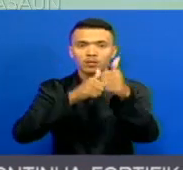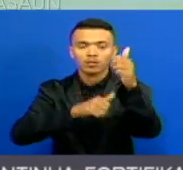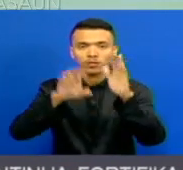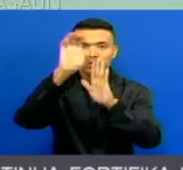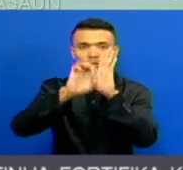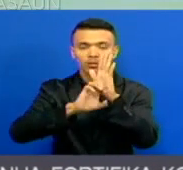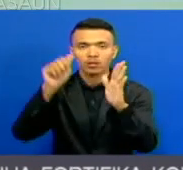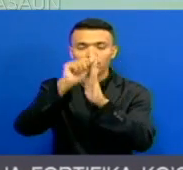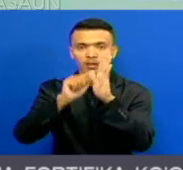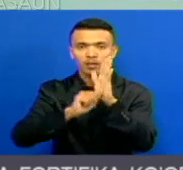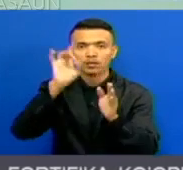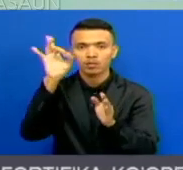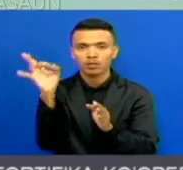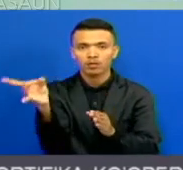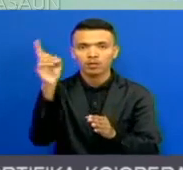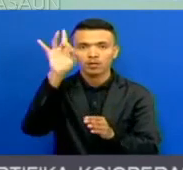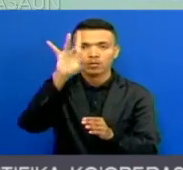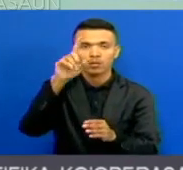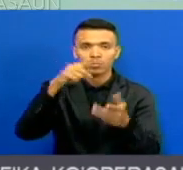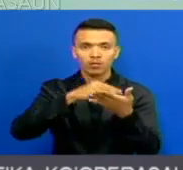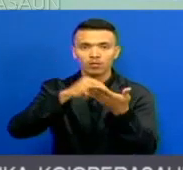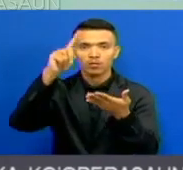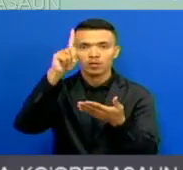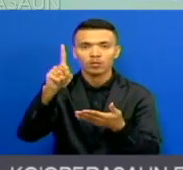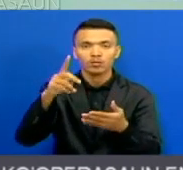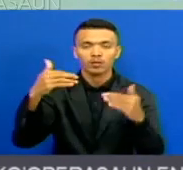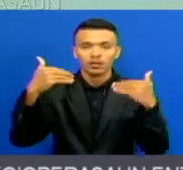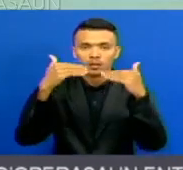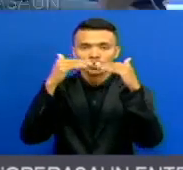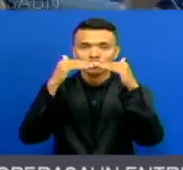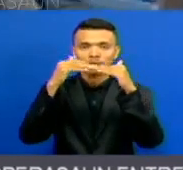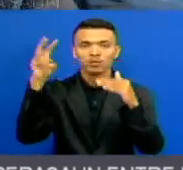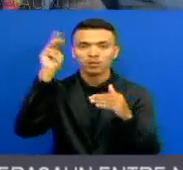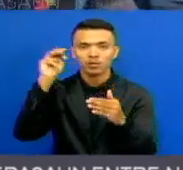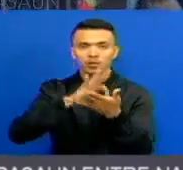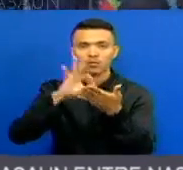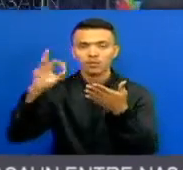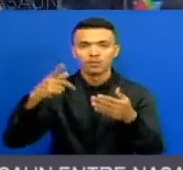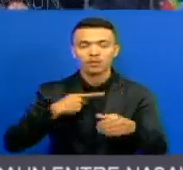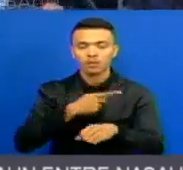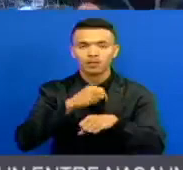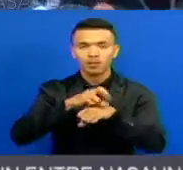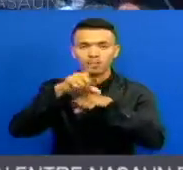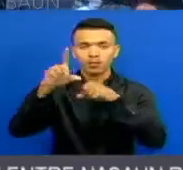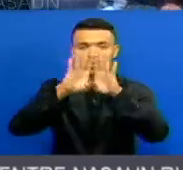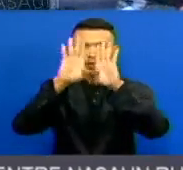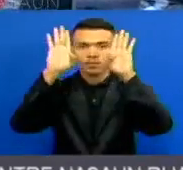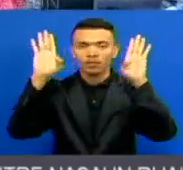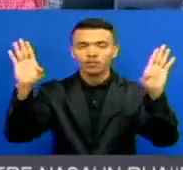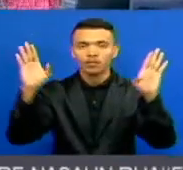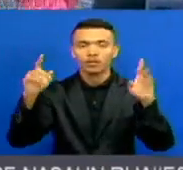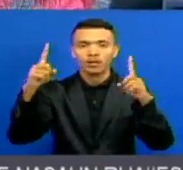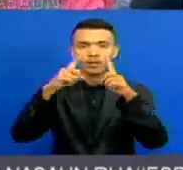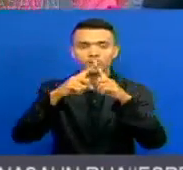artigo 88, número 1. Entretanto, em plenária segunda-feira, né, Parlamento Nacional aprovou na votos confirmação